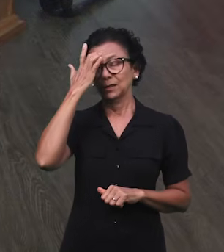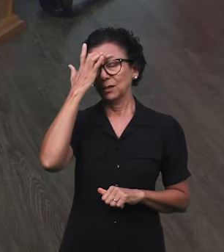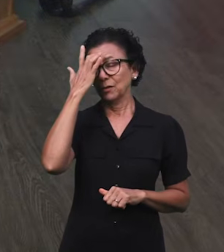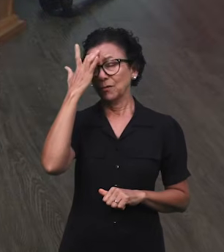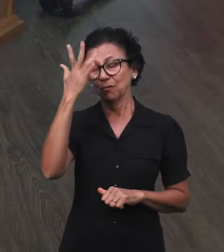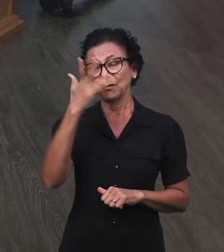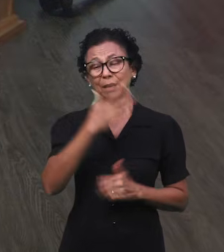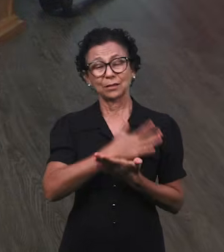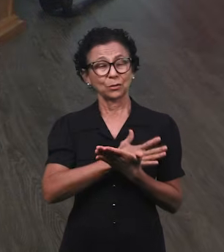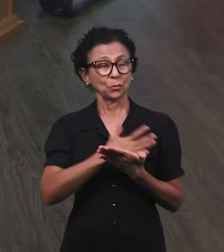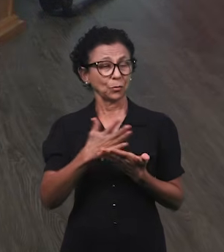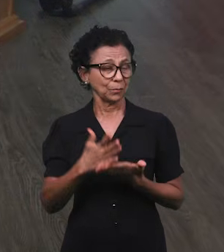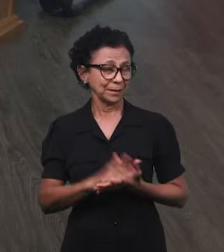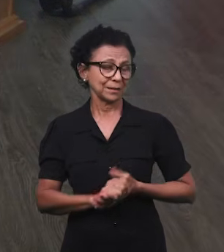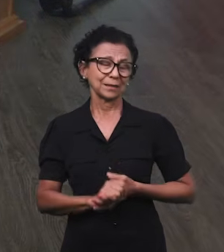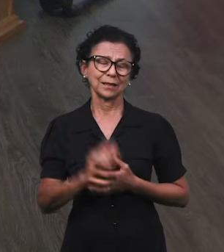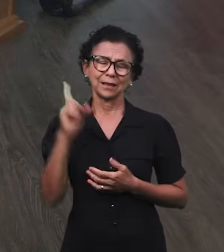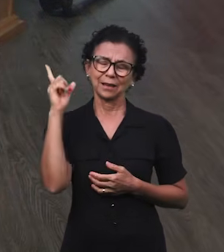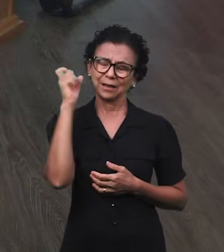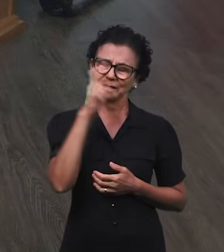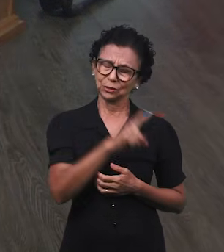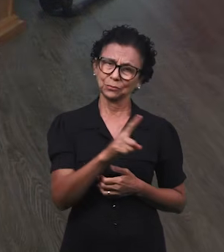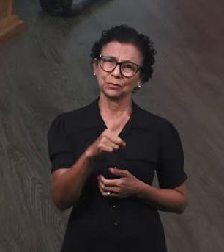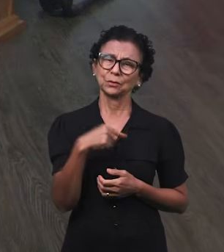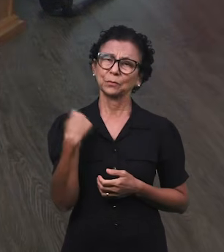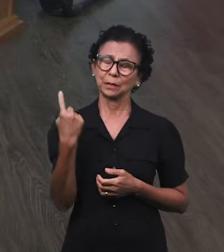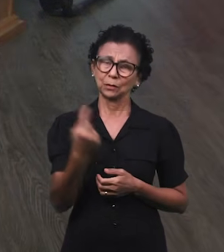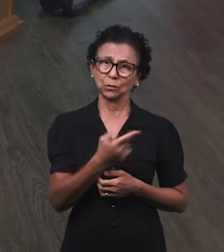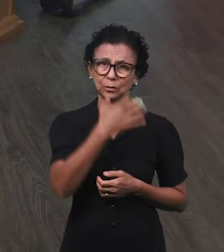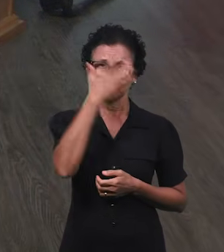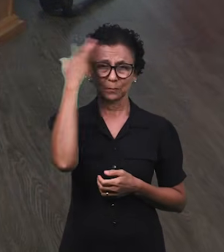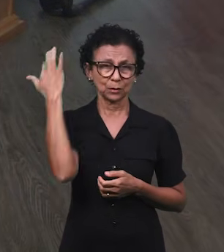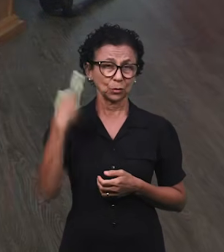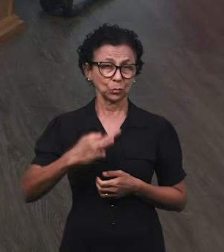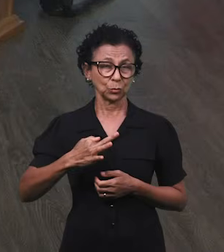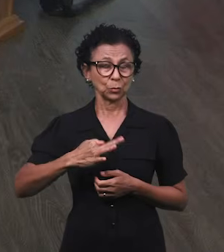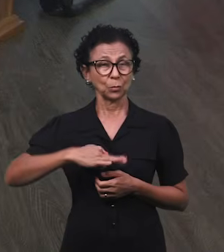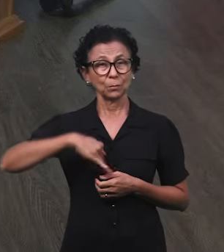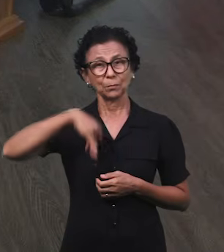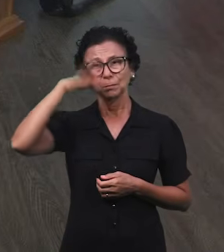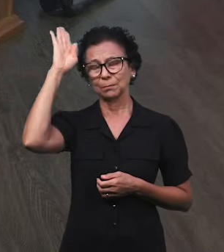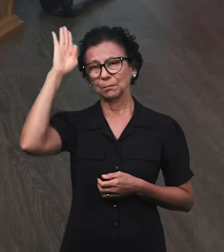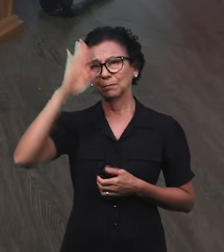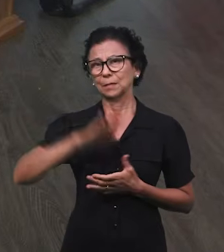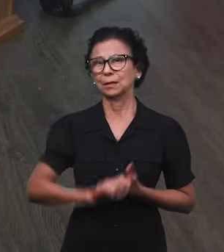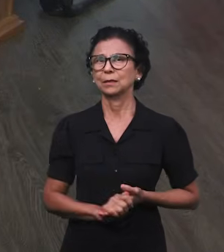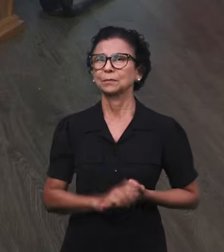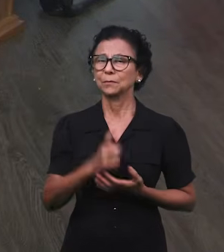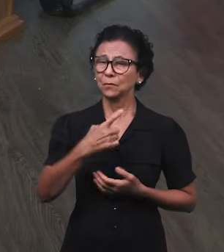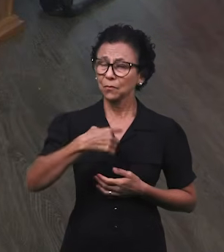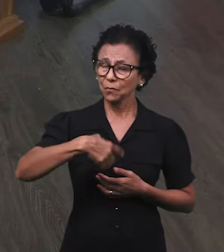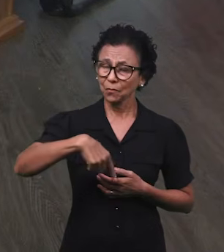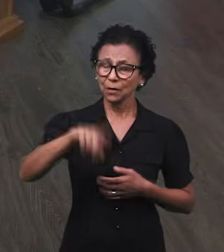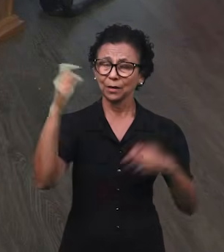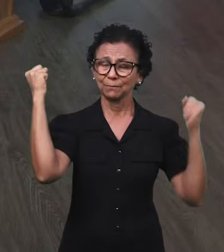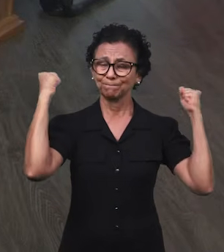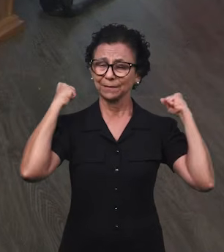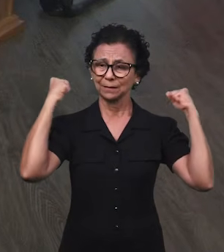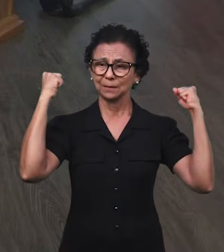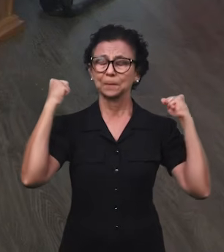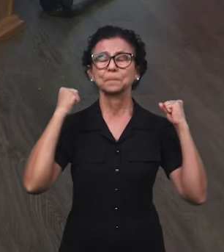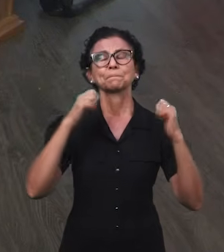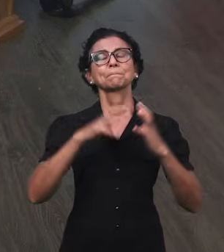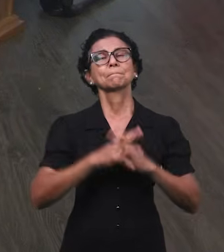Criar um novo hábito é difícil para todo mundo, para quem tem dor, mais ainda, mas não deixa de fazer, não deixe de